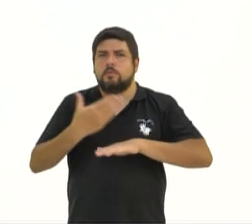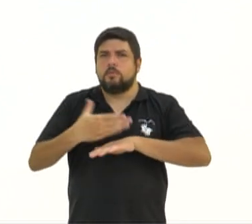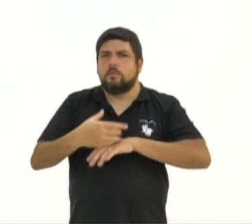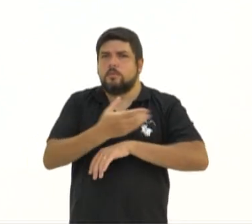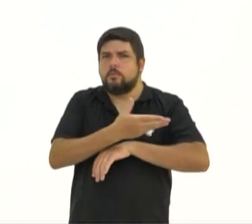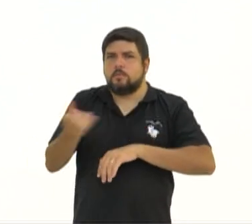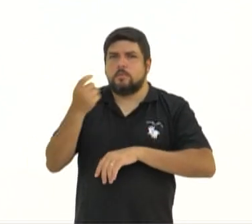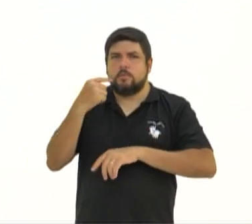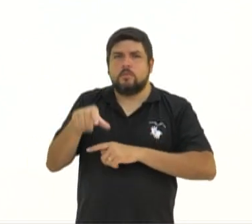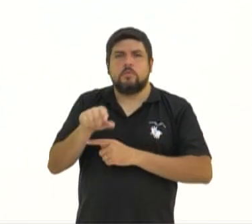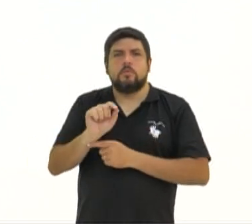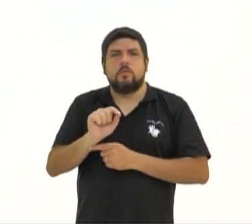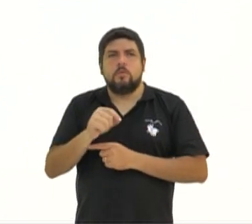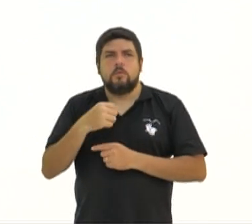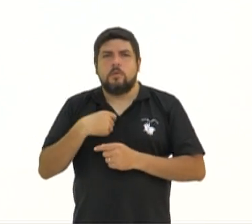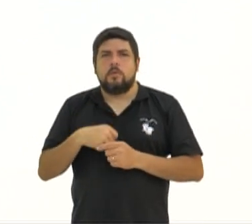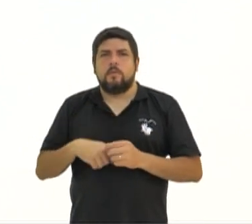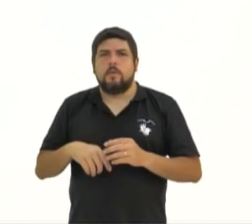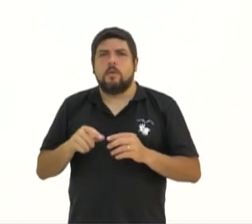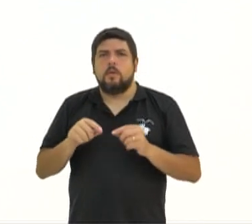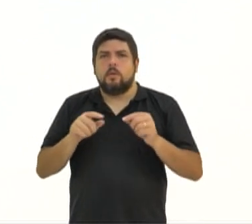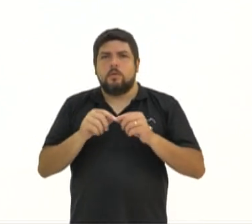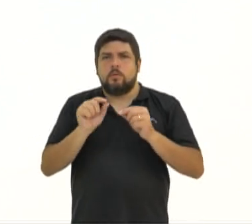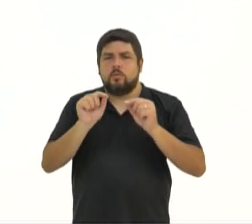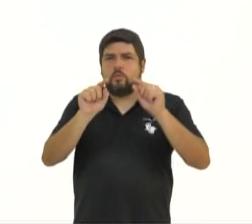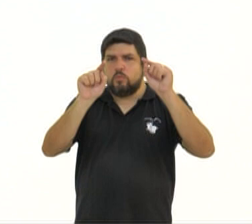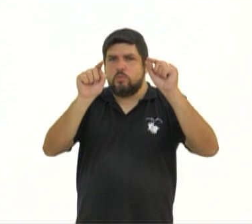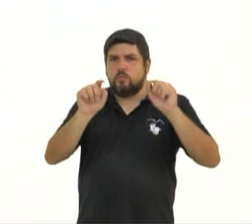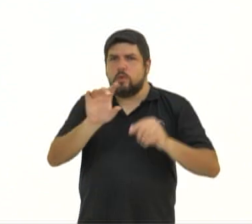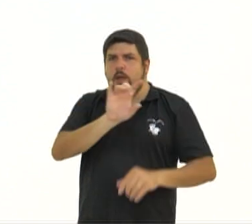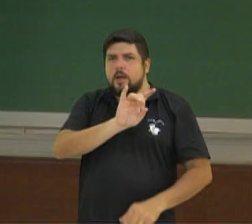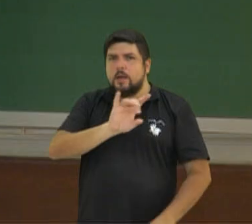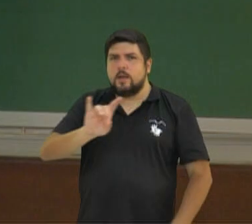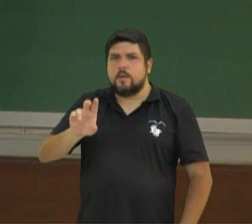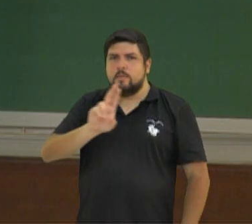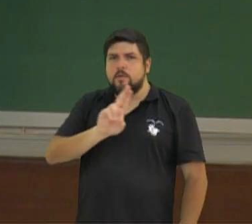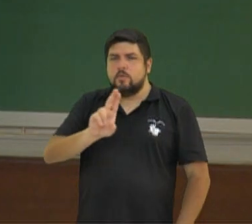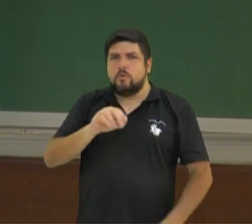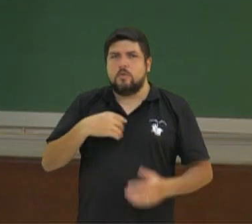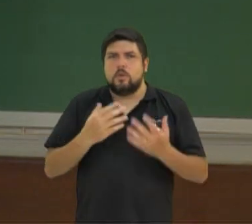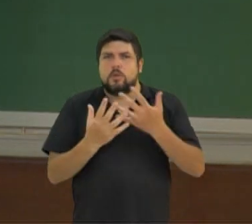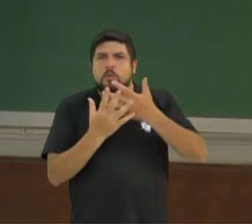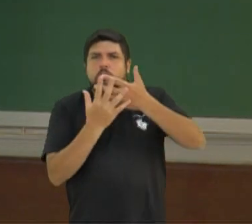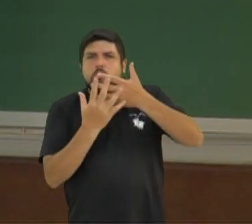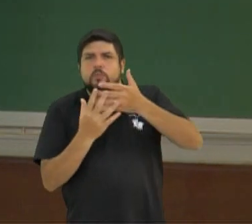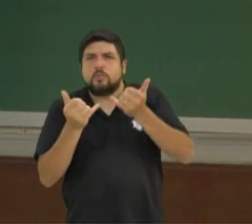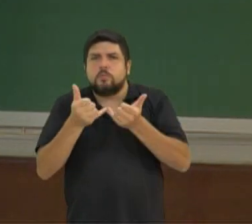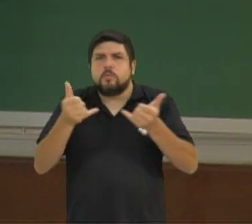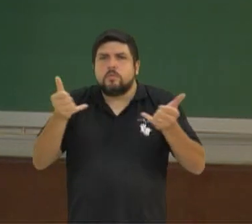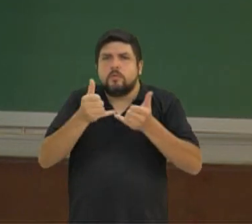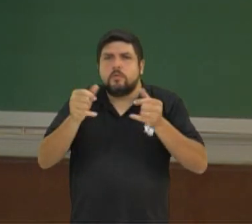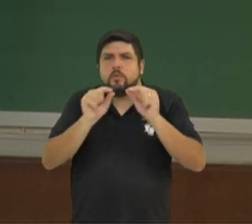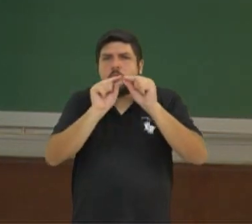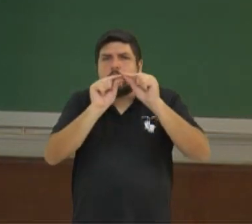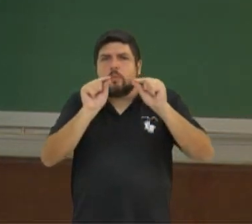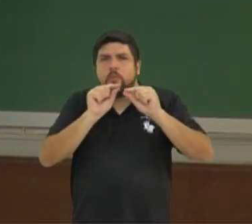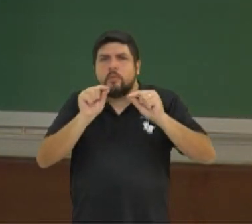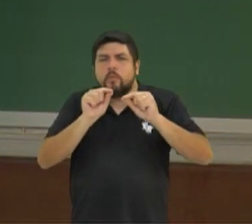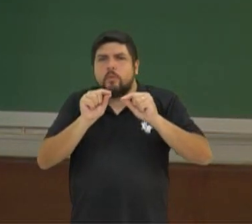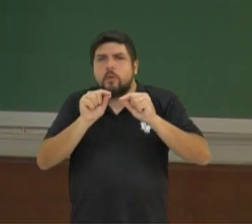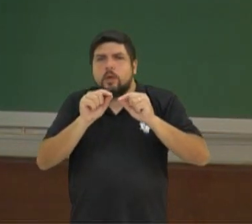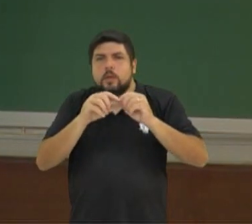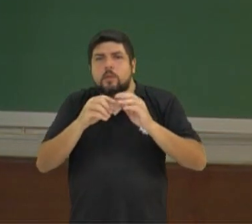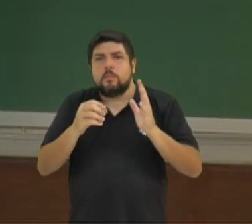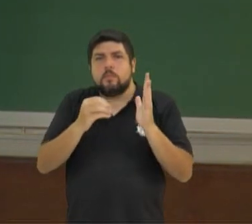temos a cabeça da raquete, né? Que é a parte encordada, que existe o encordamento, que é onde acontece a rebatida. Então, a